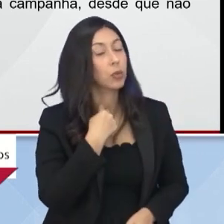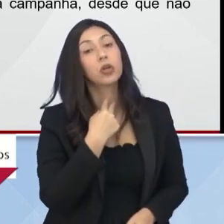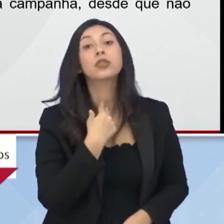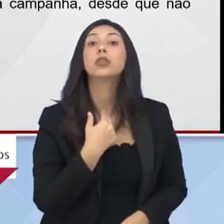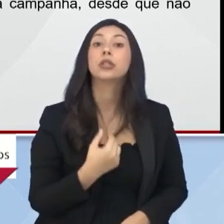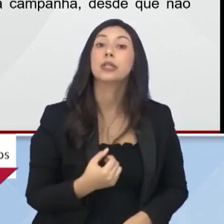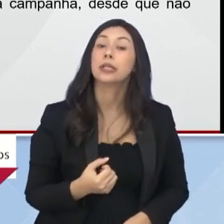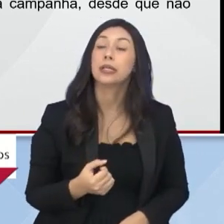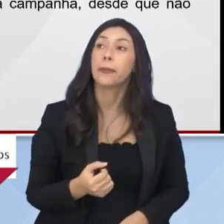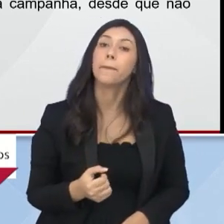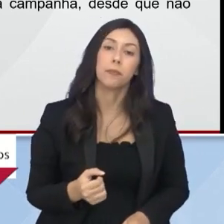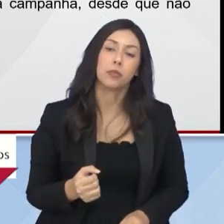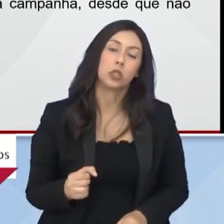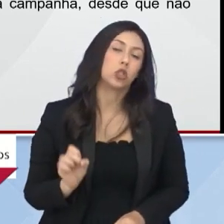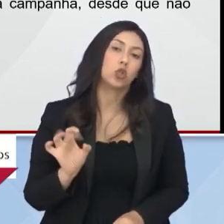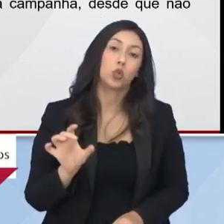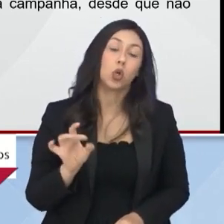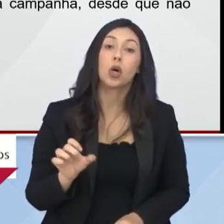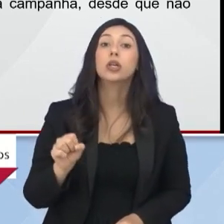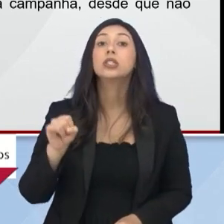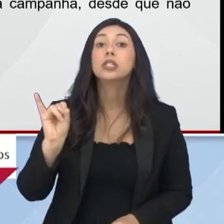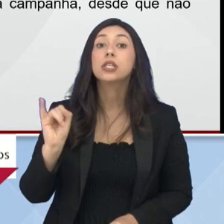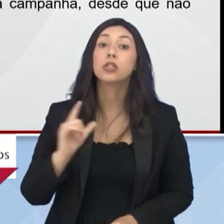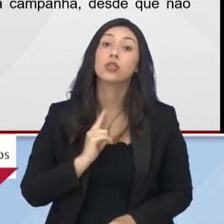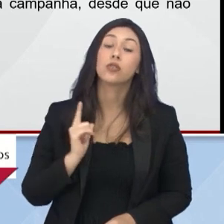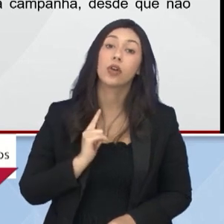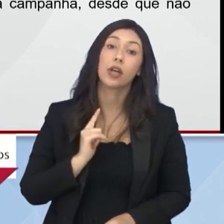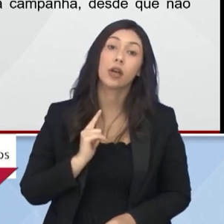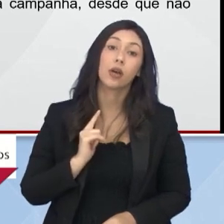uma realização de uma convenção